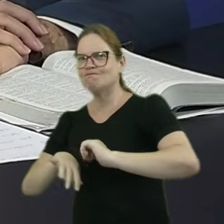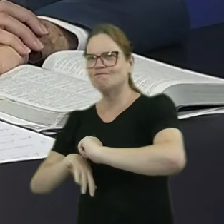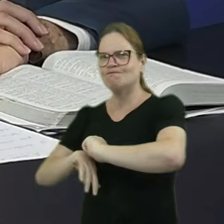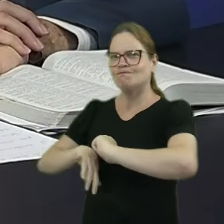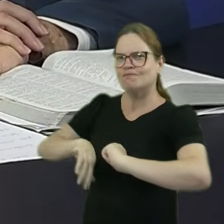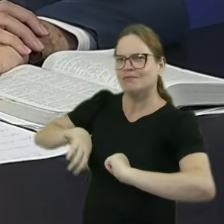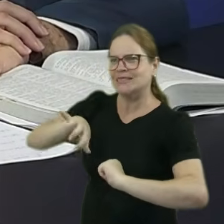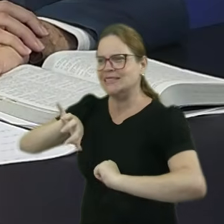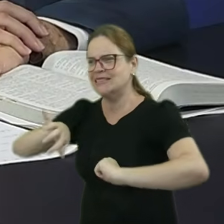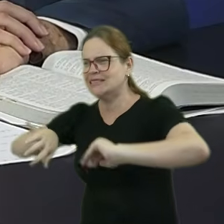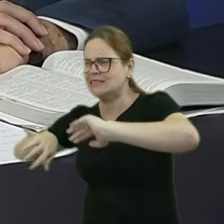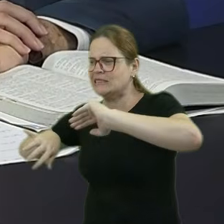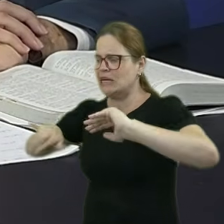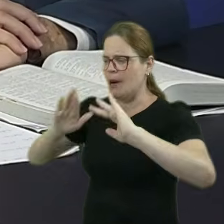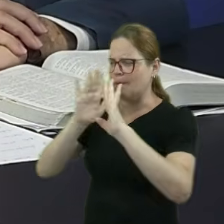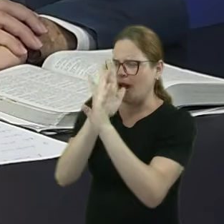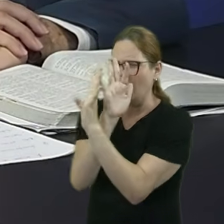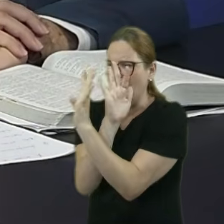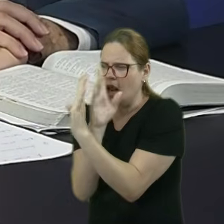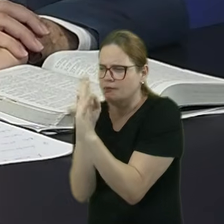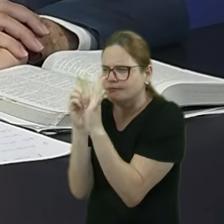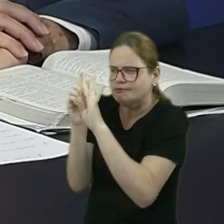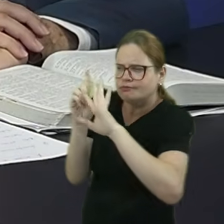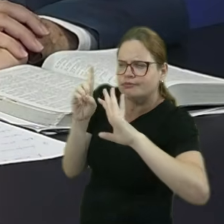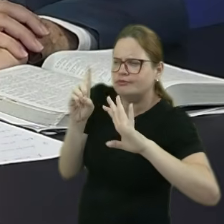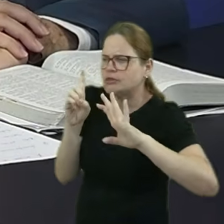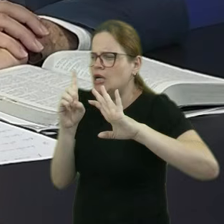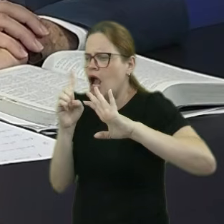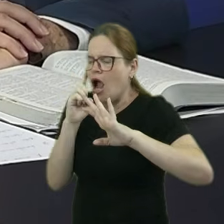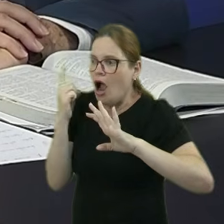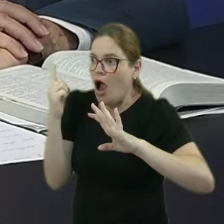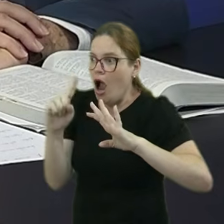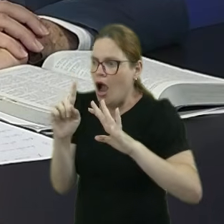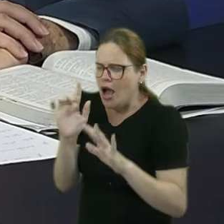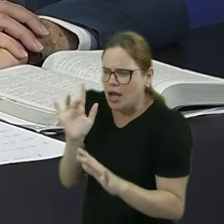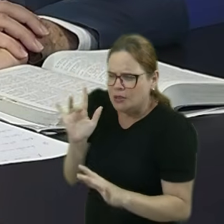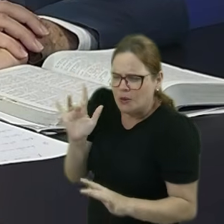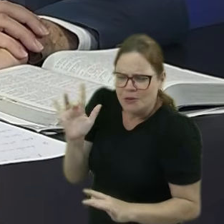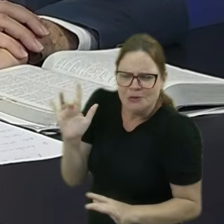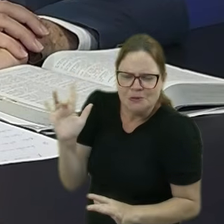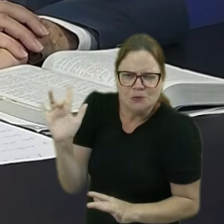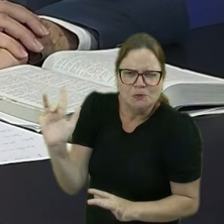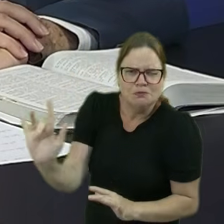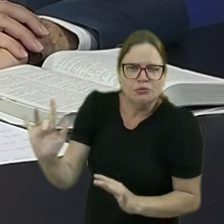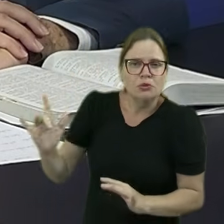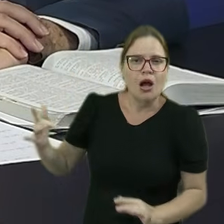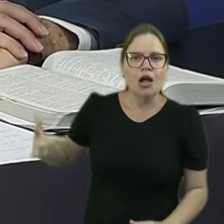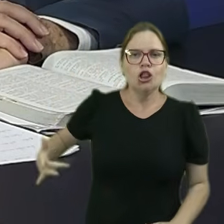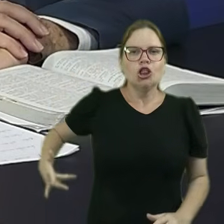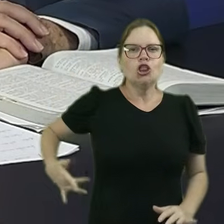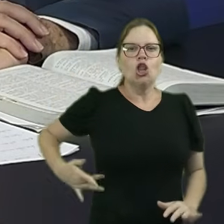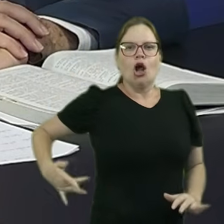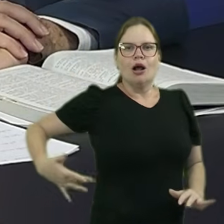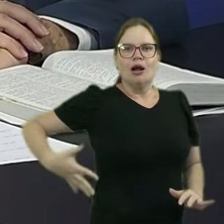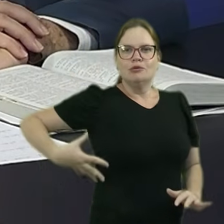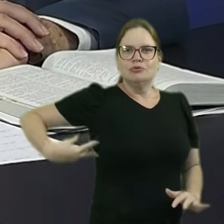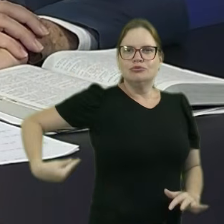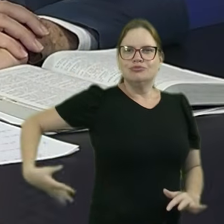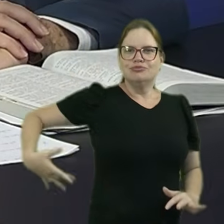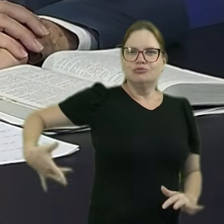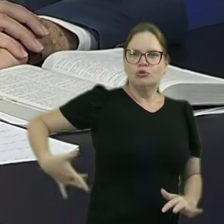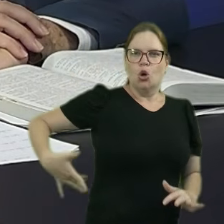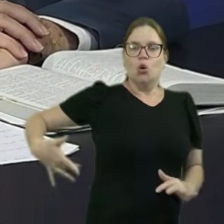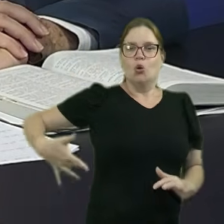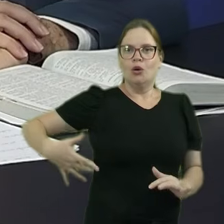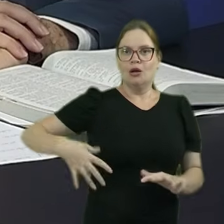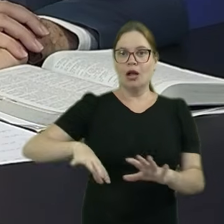perto de Jesus, mas ela chegou e conseguiu tocar na sua vestimenta, a palavra fala.